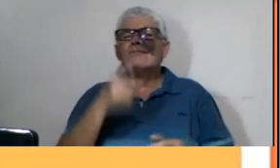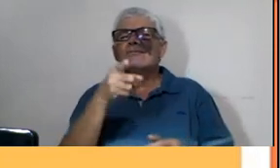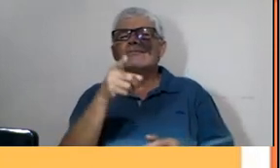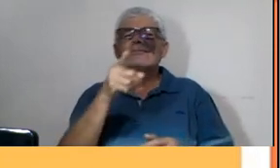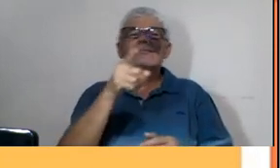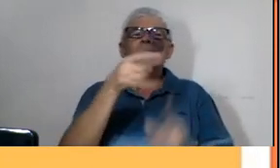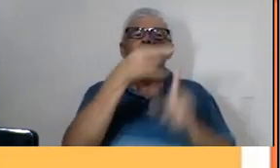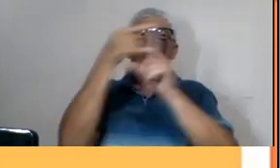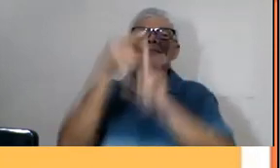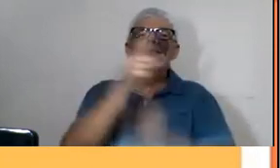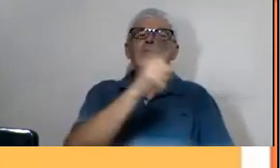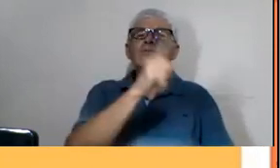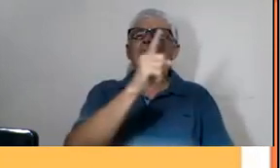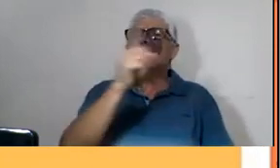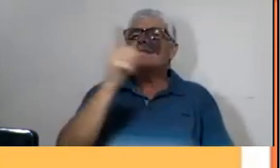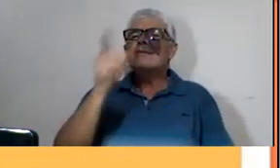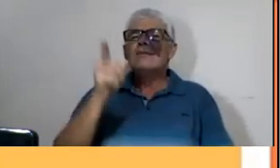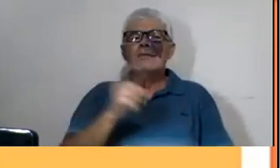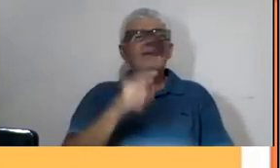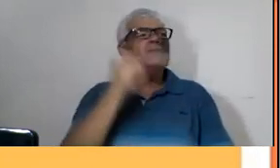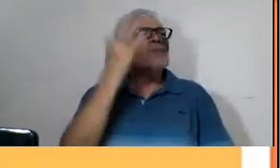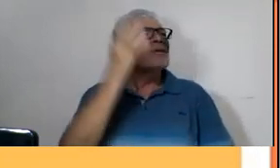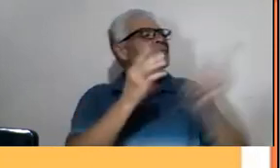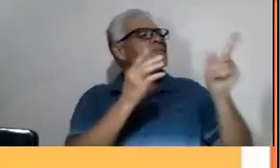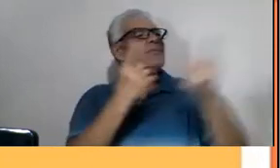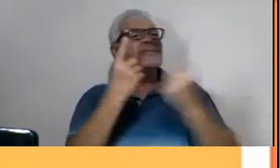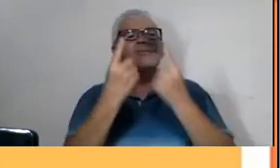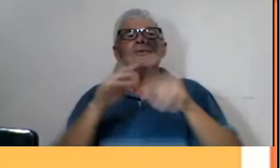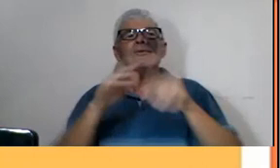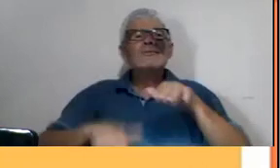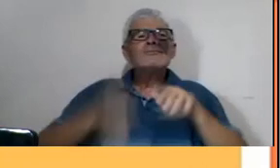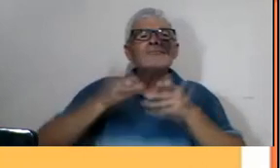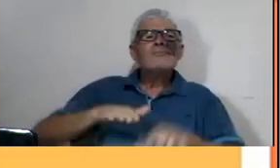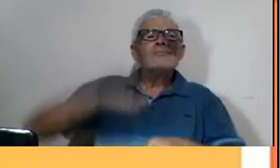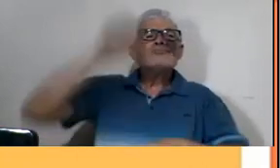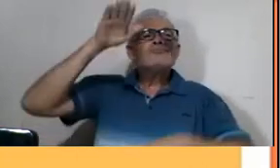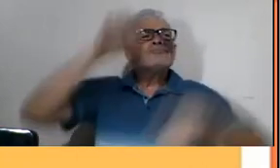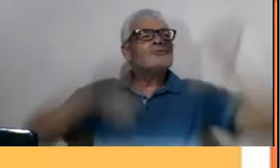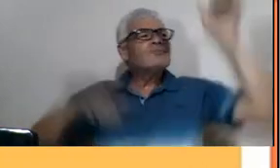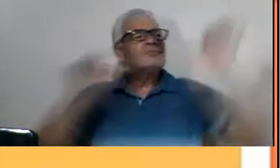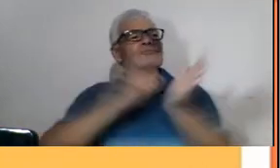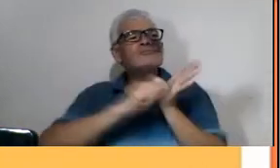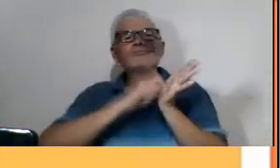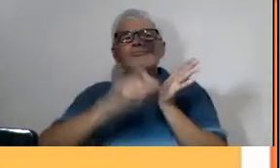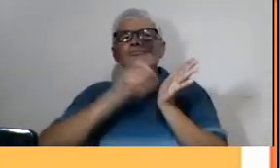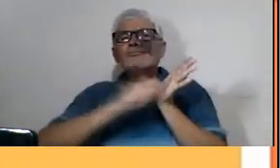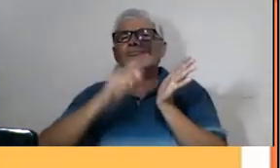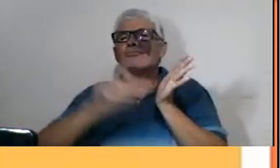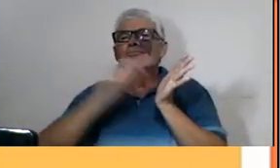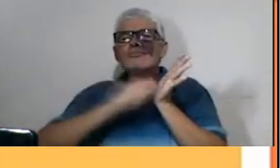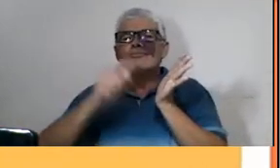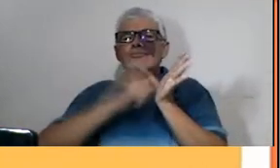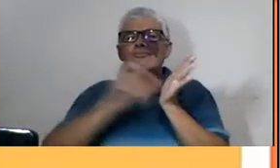Eles têm um rei na barriga, né? Não é para falar mal, não, mas já falando, nossa, tudo deles é o melhor e tudo,